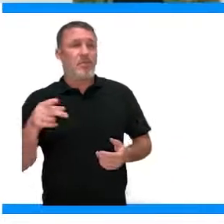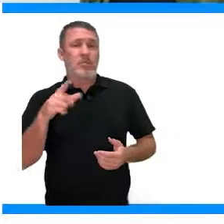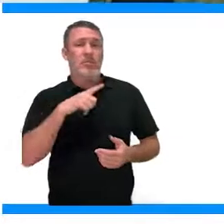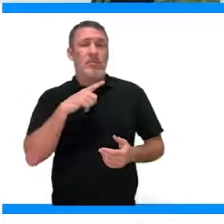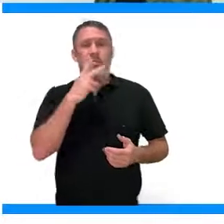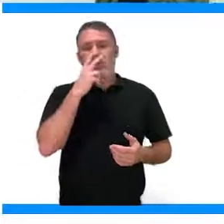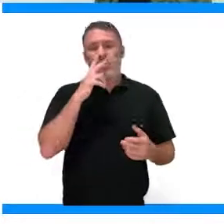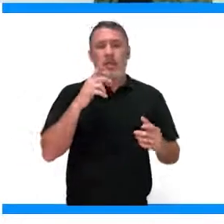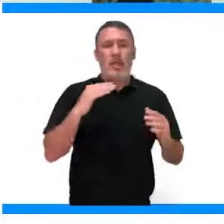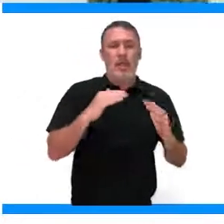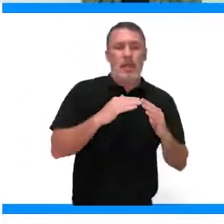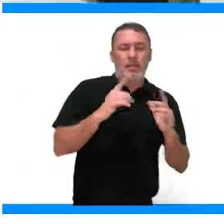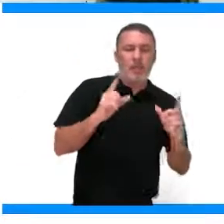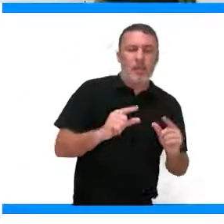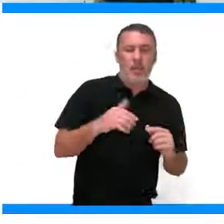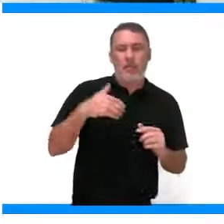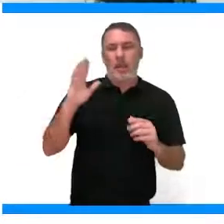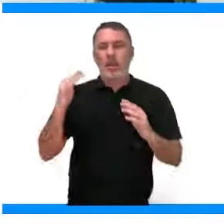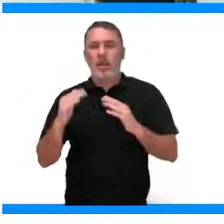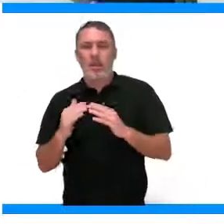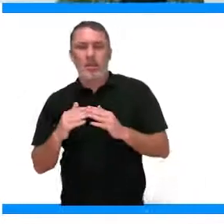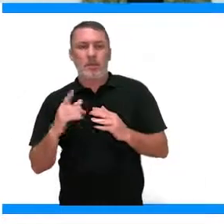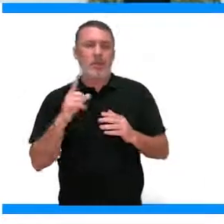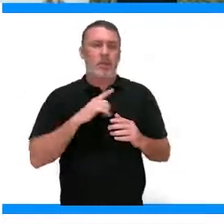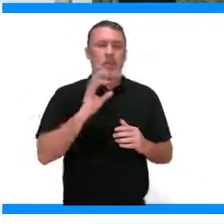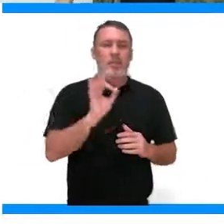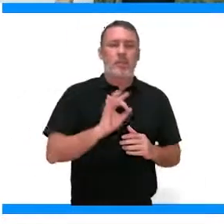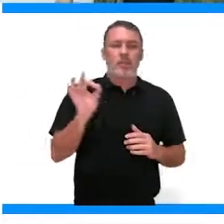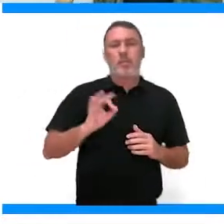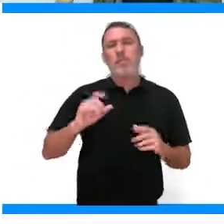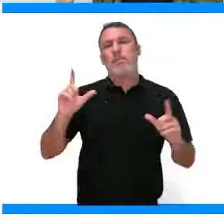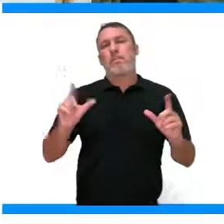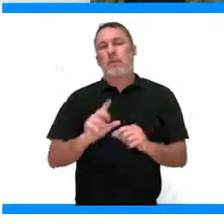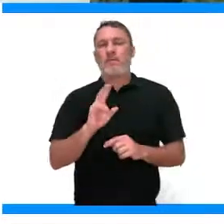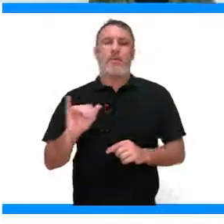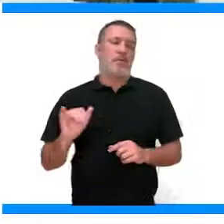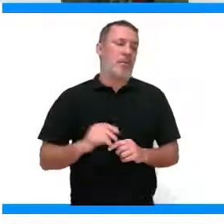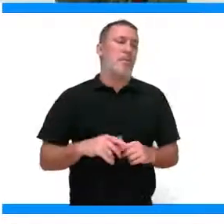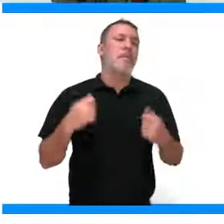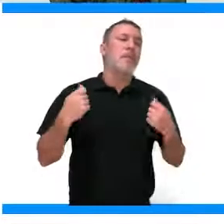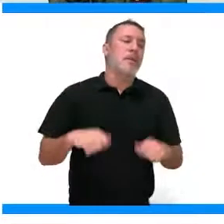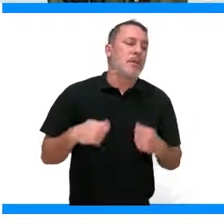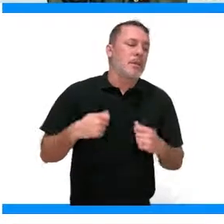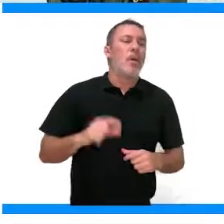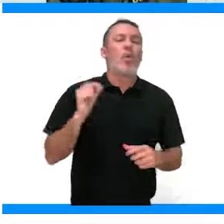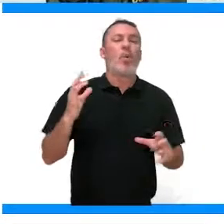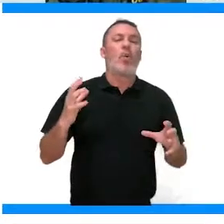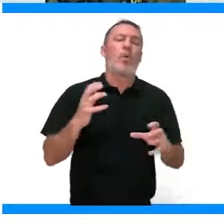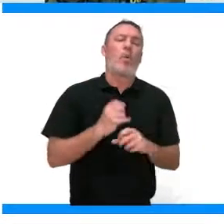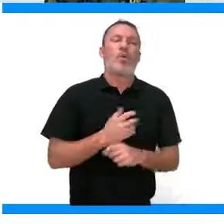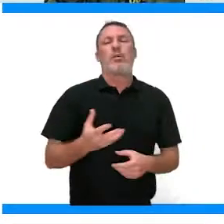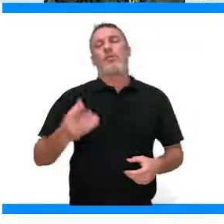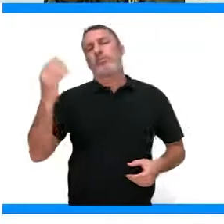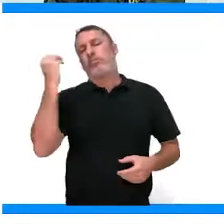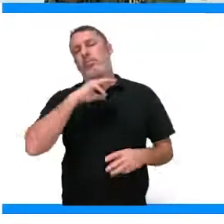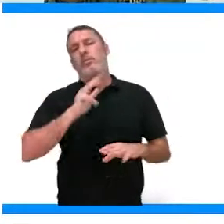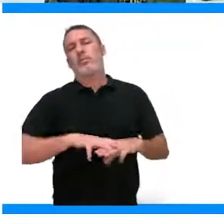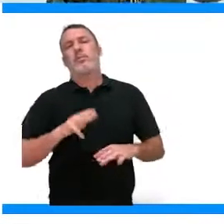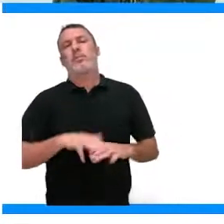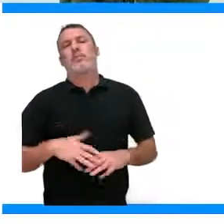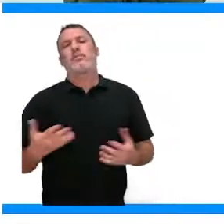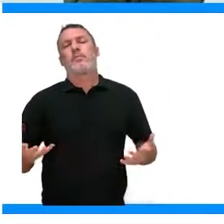Mas você tem menos casa e tem mais casa pesquisa, a porcentagem vai ser muito menor. Precisa fazer o cálculo, meu